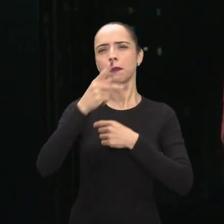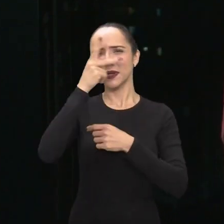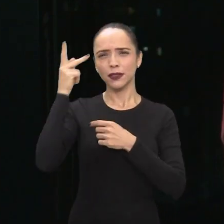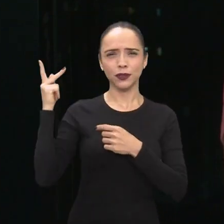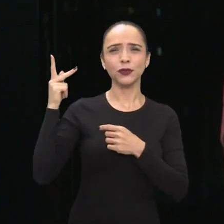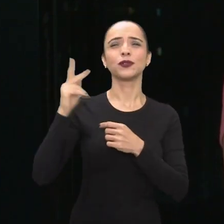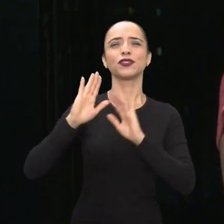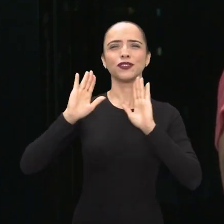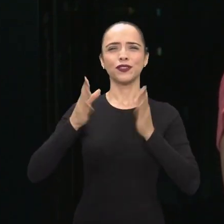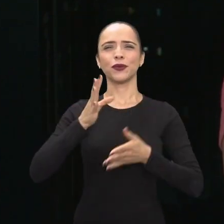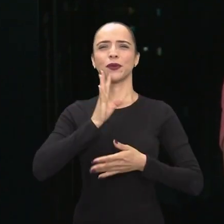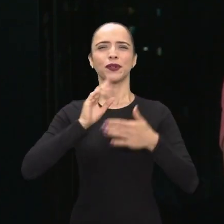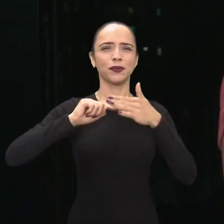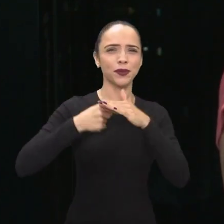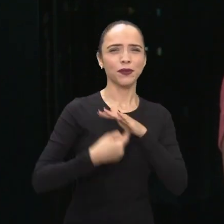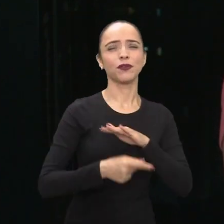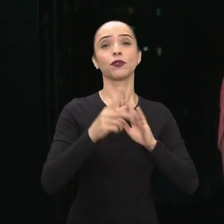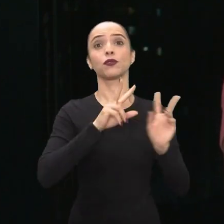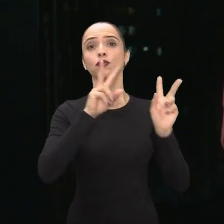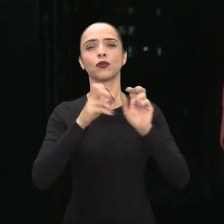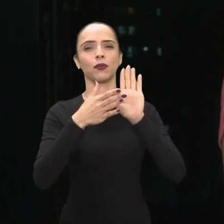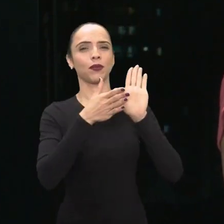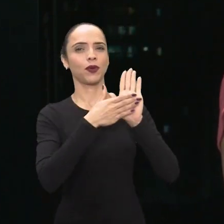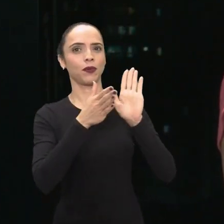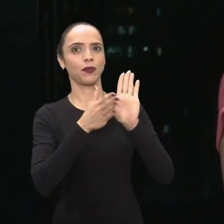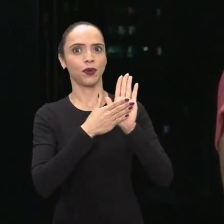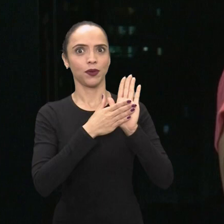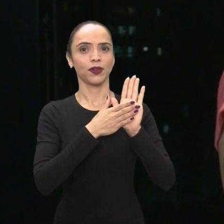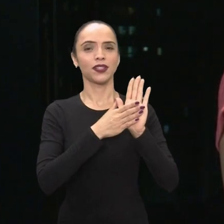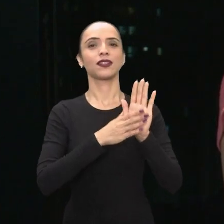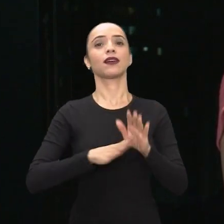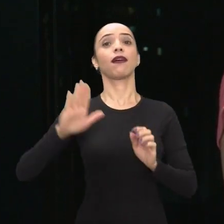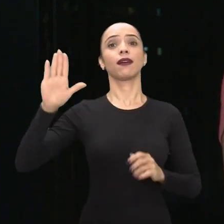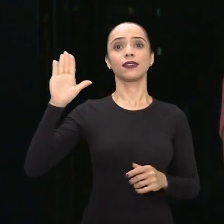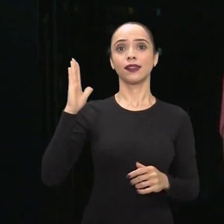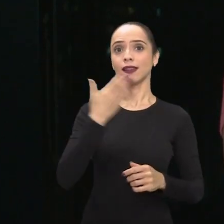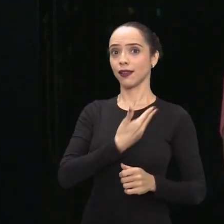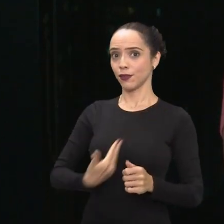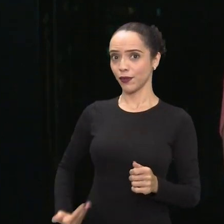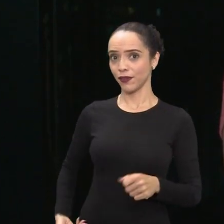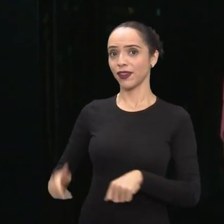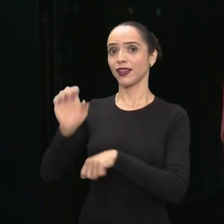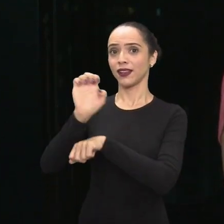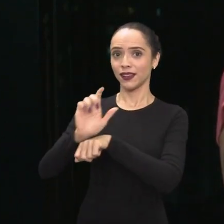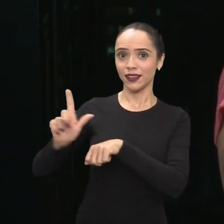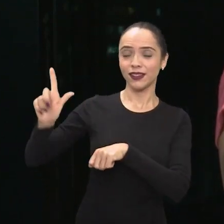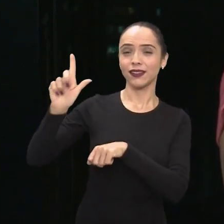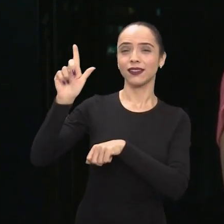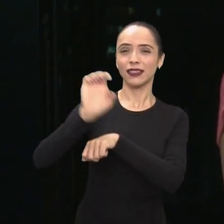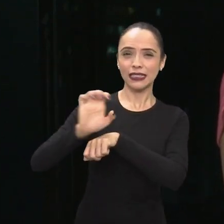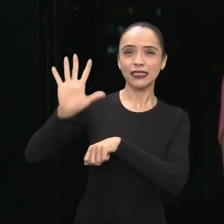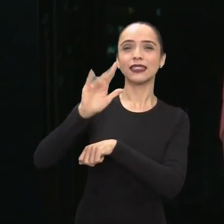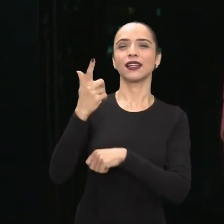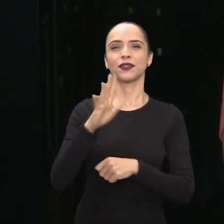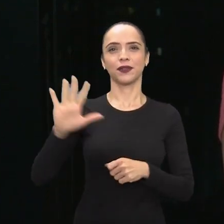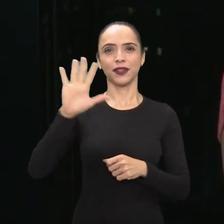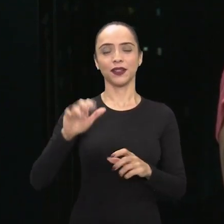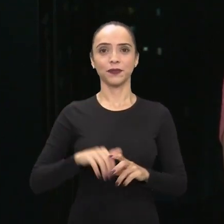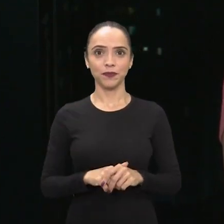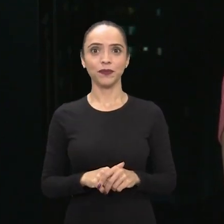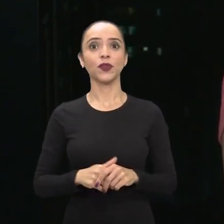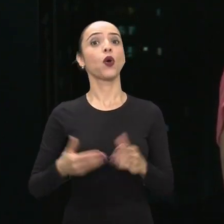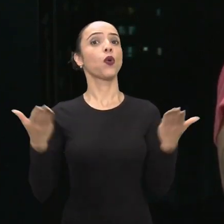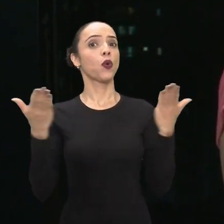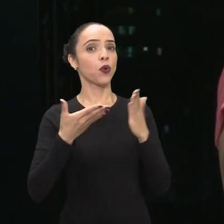a respeito das propostas dos nove candidatos ao governo estadual que tratam de diferentes temas e